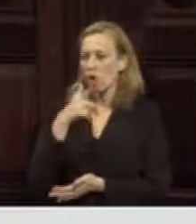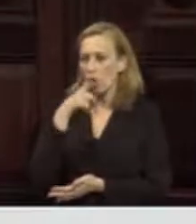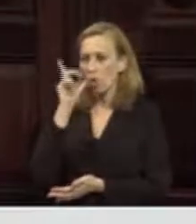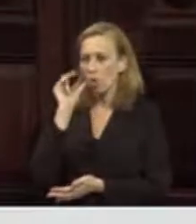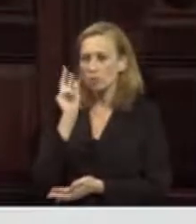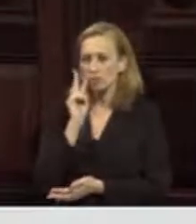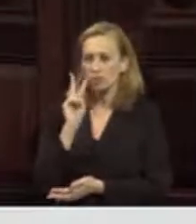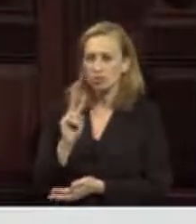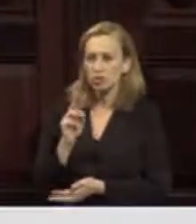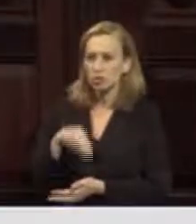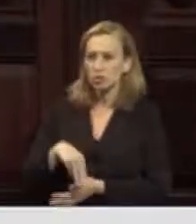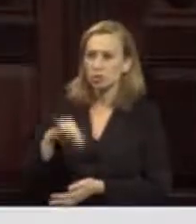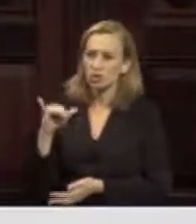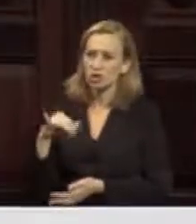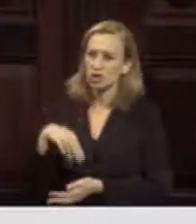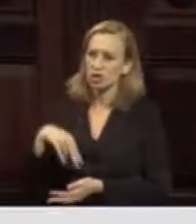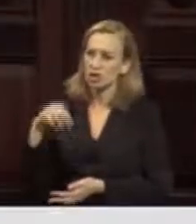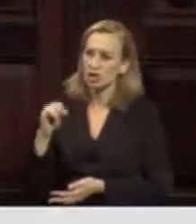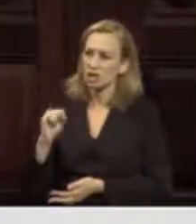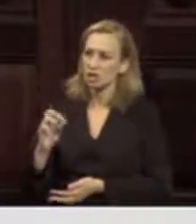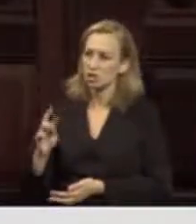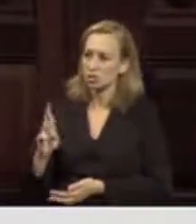mais alta corte desse país